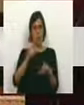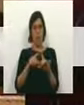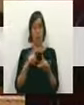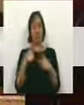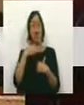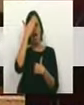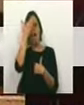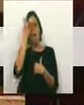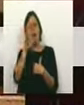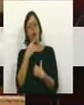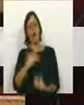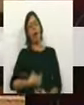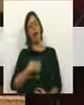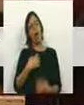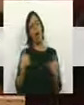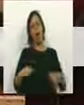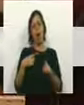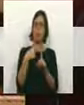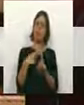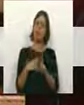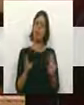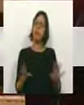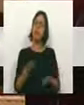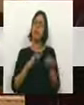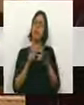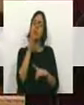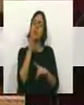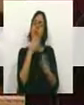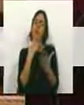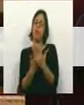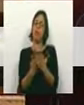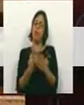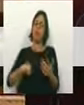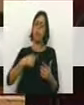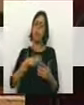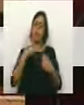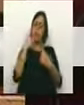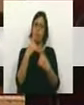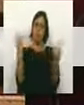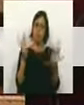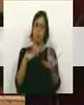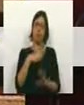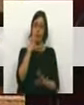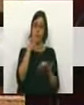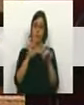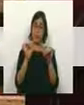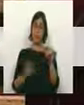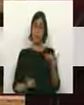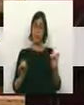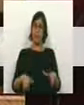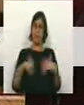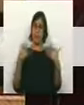apesar de tudo, que há uma mensagem positiva que o Sr. Deputado deixou e que eu gostava de partilhar. Como eu disse na minha intervenção